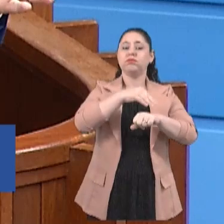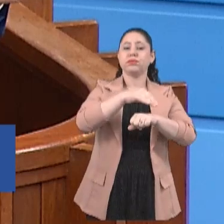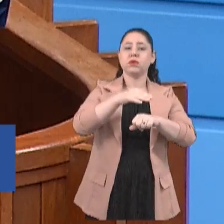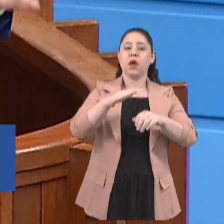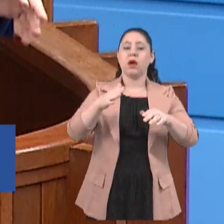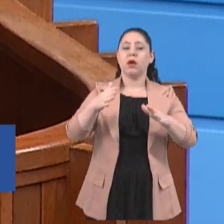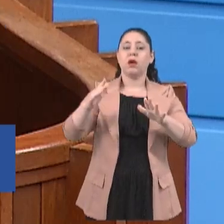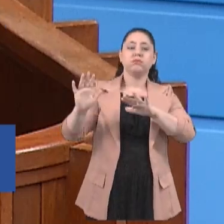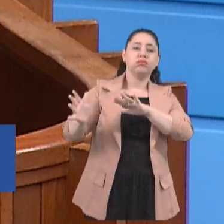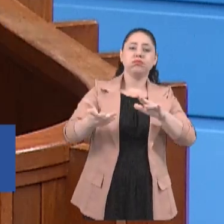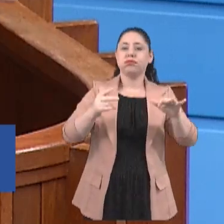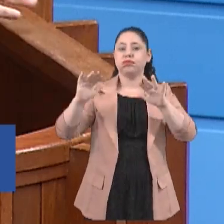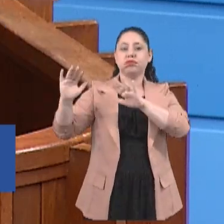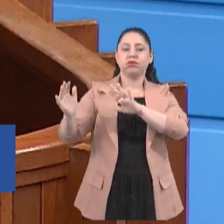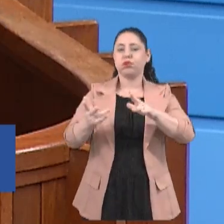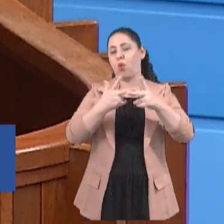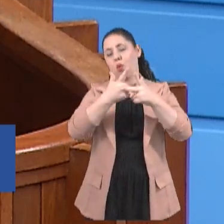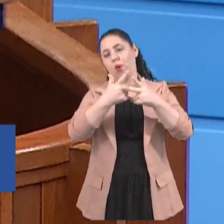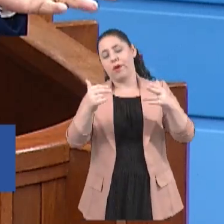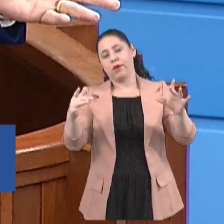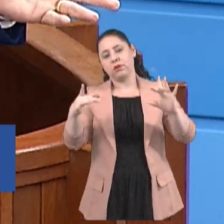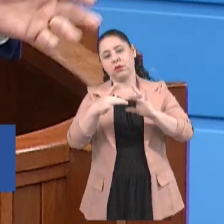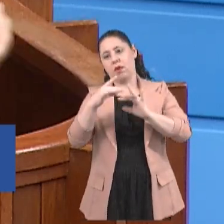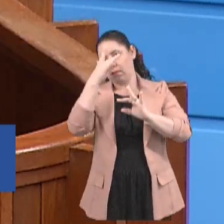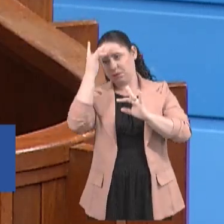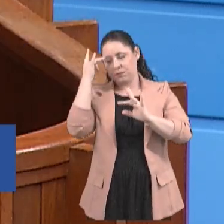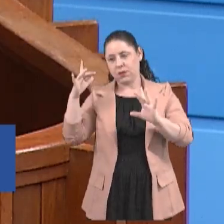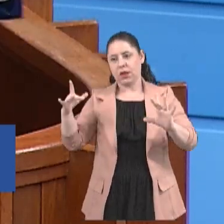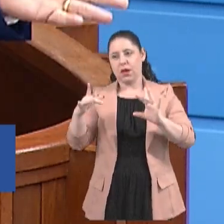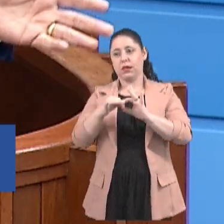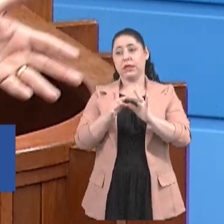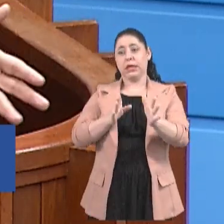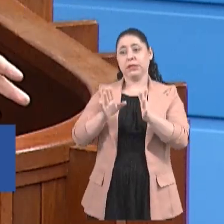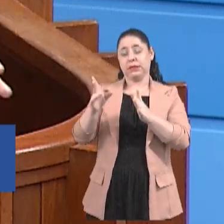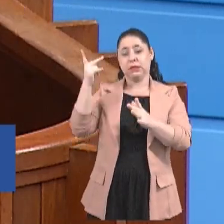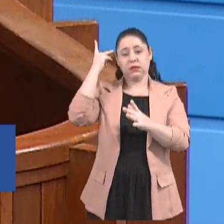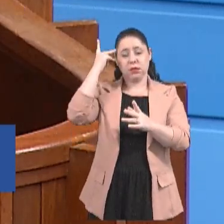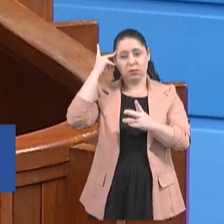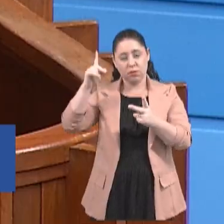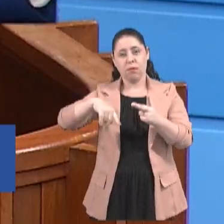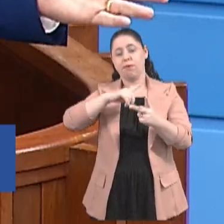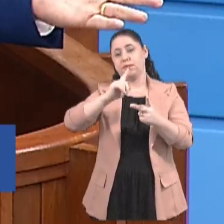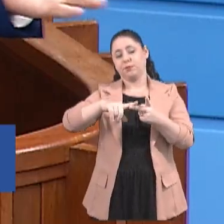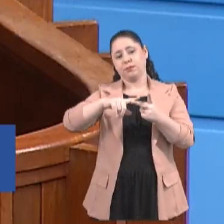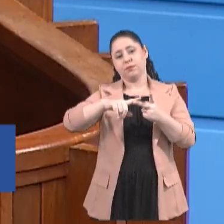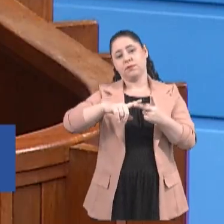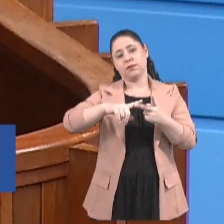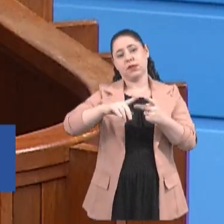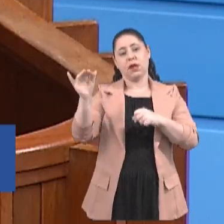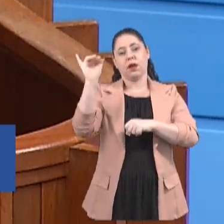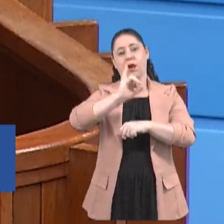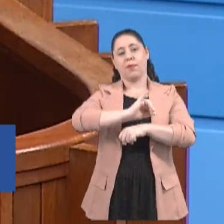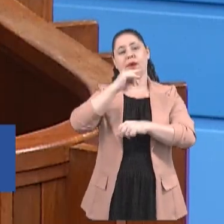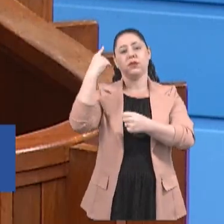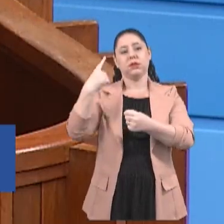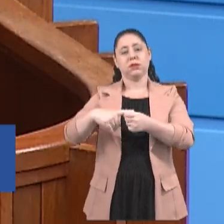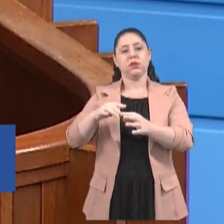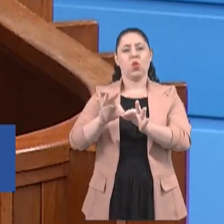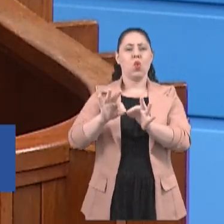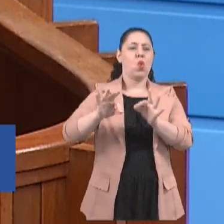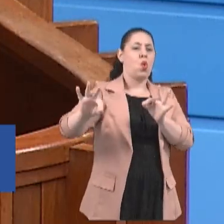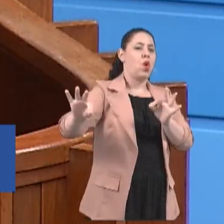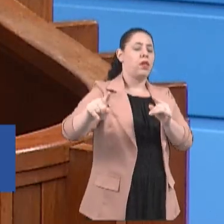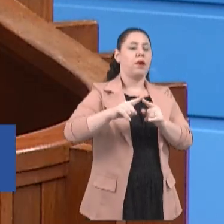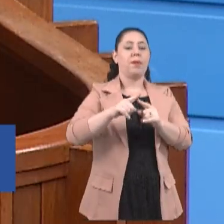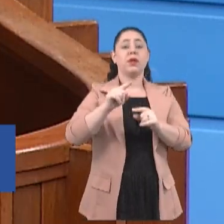das pessoas, porque essas rodovias ligam regiões, acesso ao estado de São Paulo, acesso da capital ao interior, e